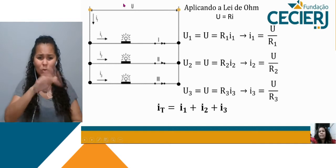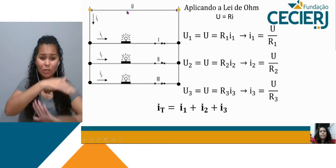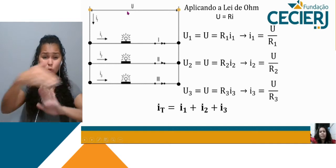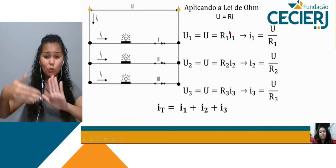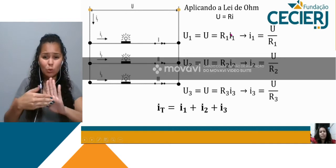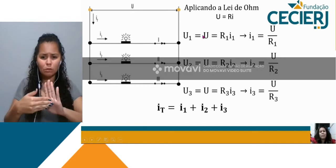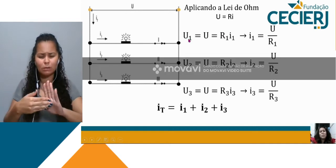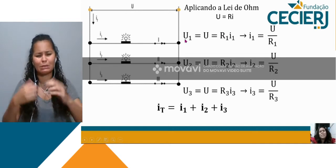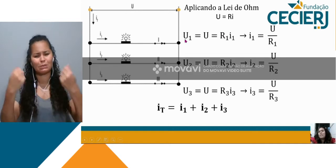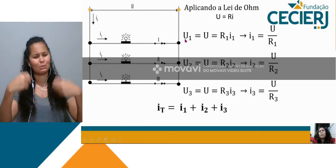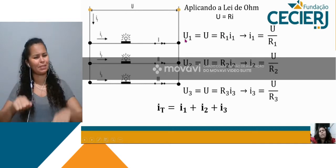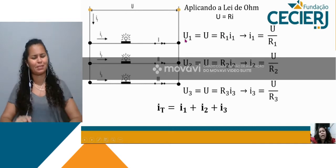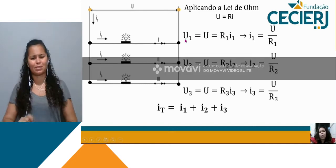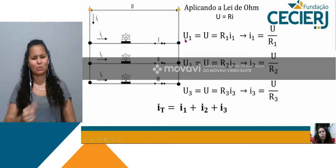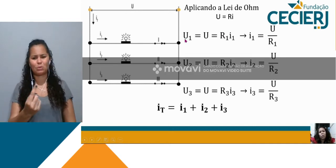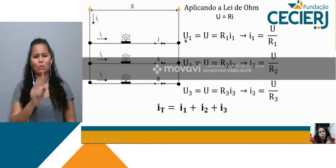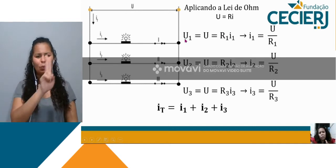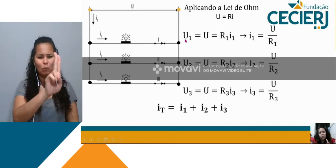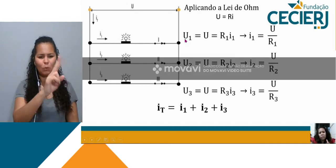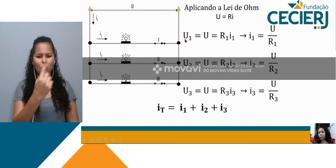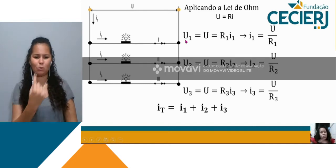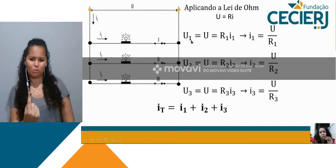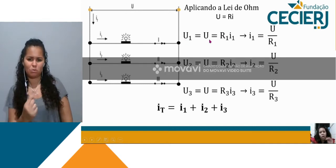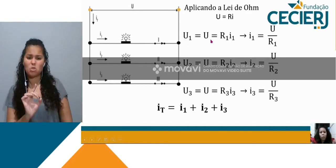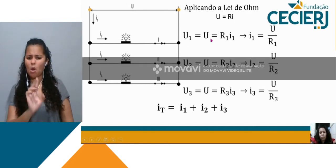toda a minha DDP. Então, eu não preciso botar o 1.